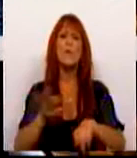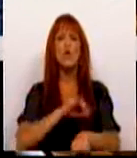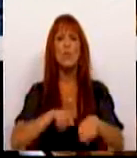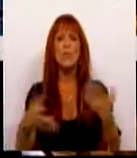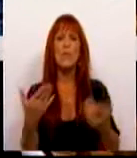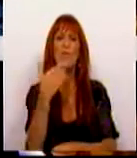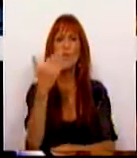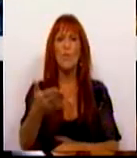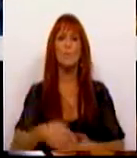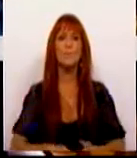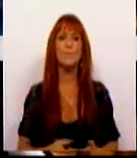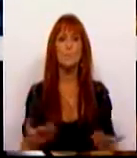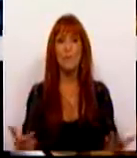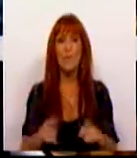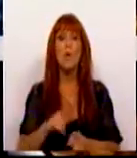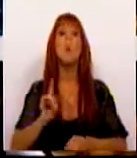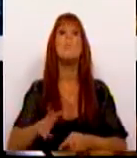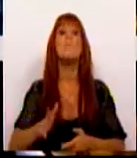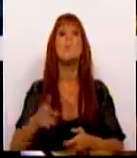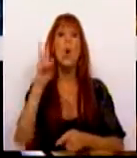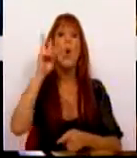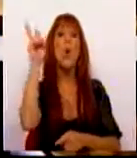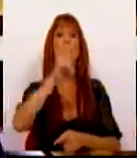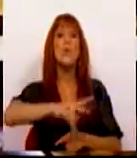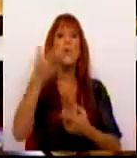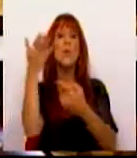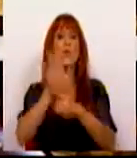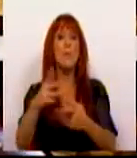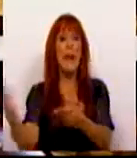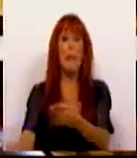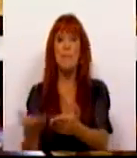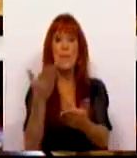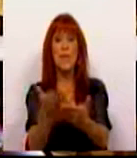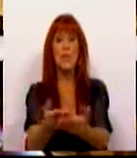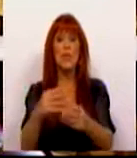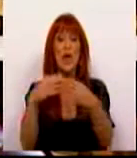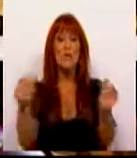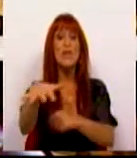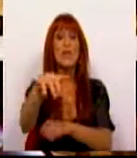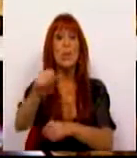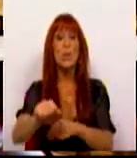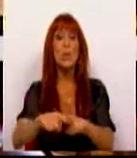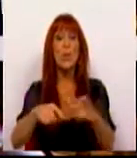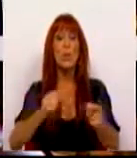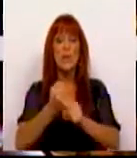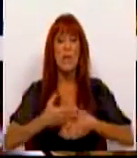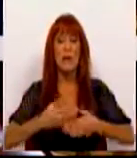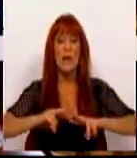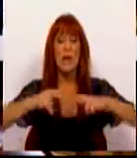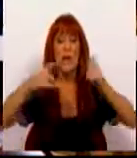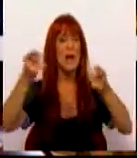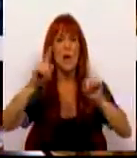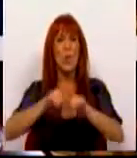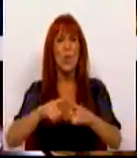Sr. Deputado, faz favor. Assim, o que importa é olhar para o caso aqui apresentado e resolver a situação da carreira profissional e